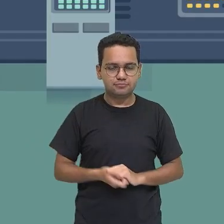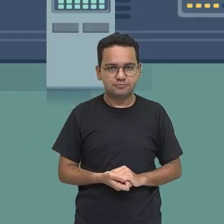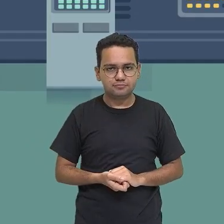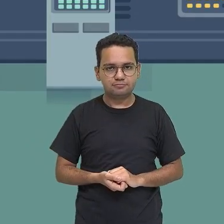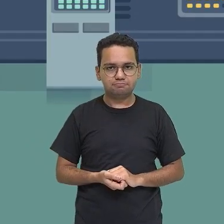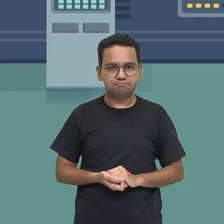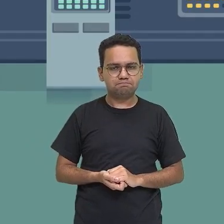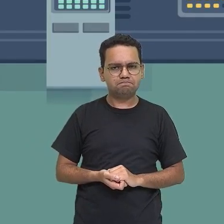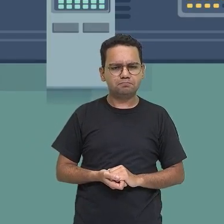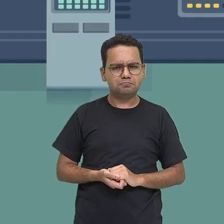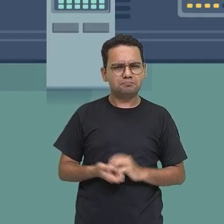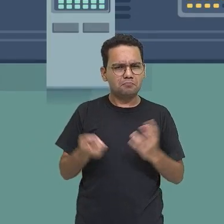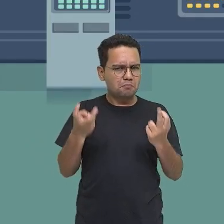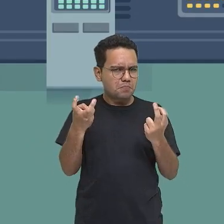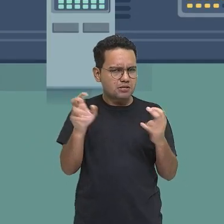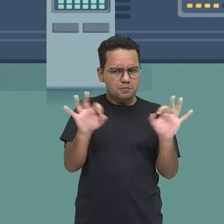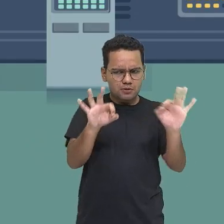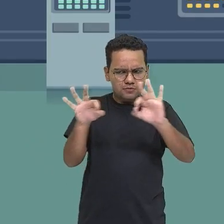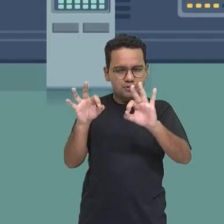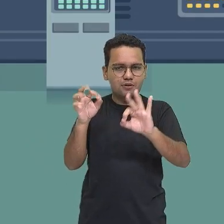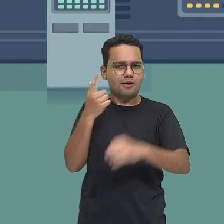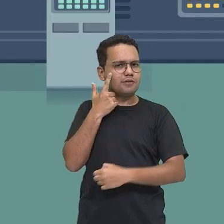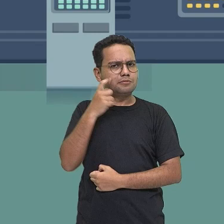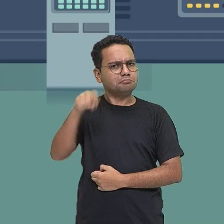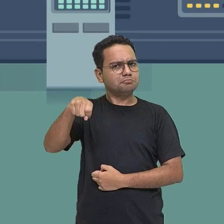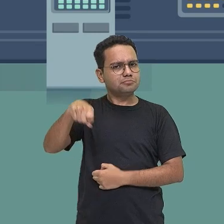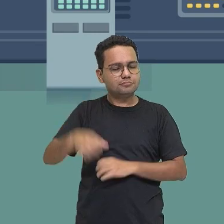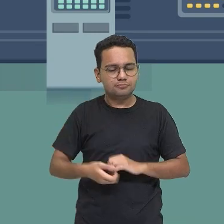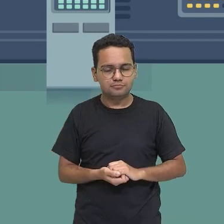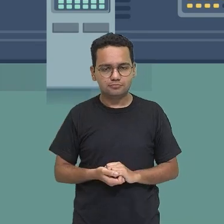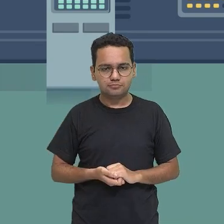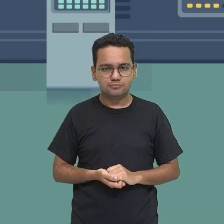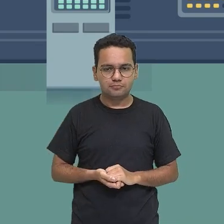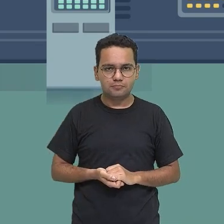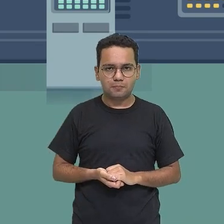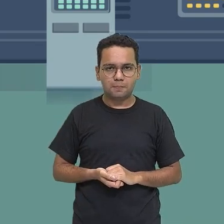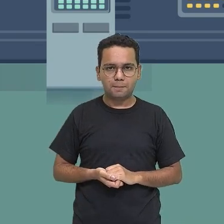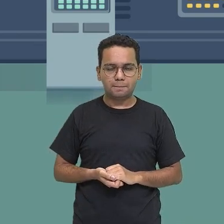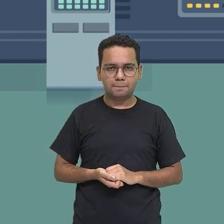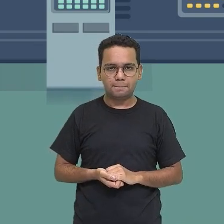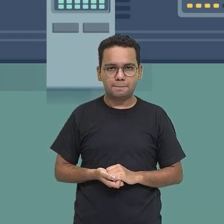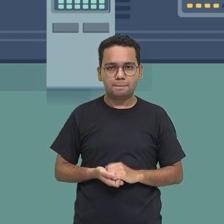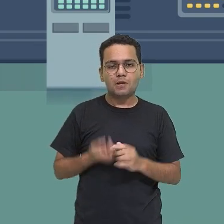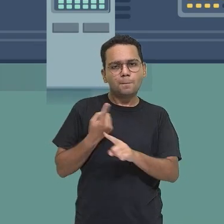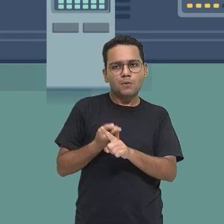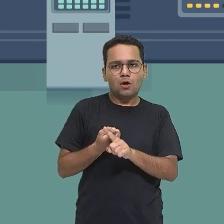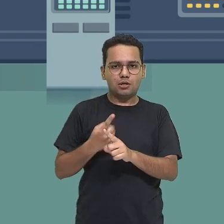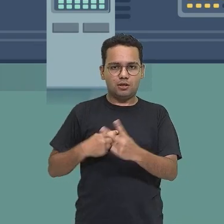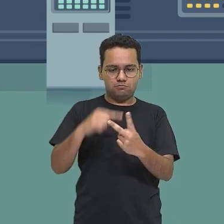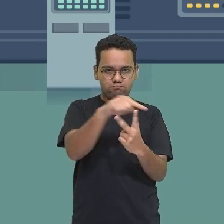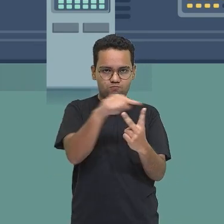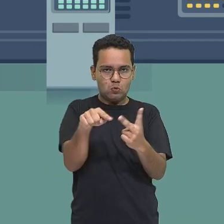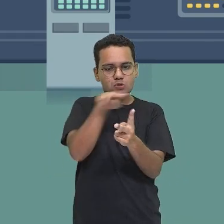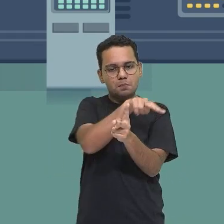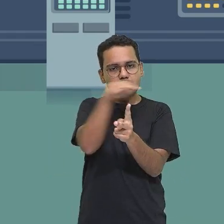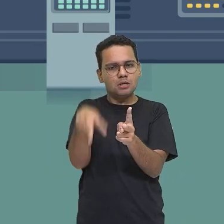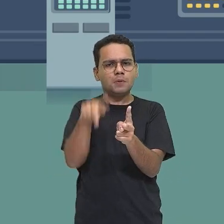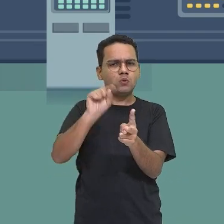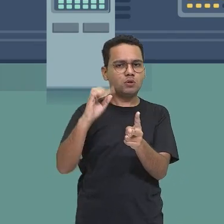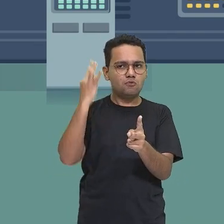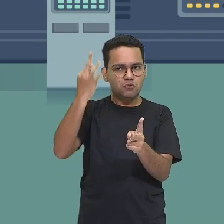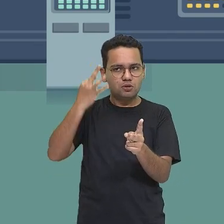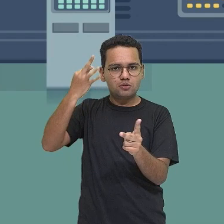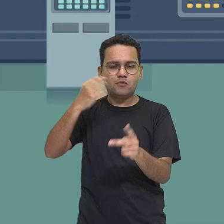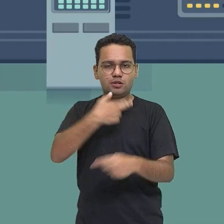Muito interessante, não é, pessoal, o nosso vídeo, porque ele retrata de forma filosófica e também de